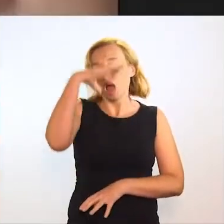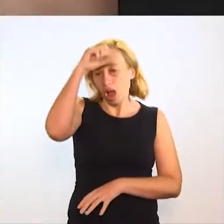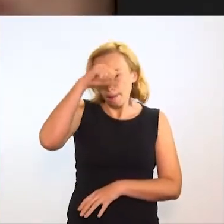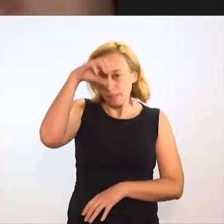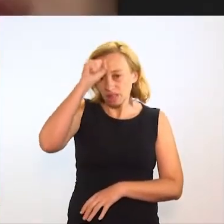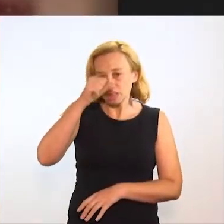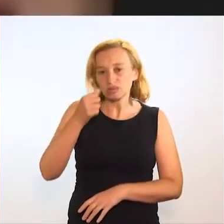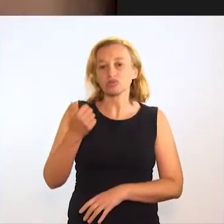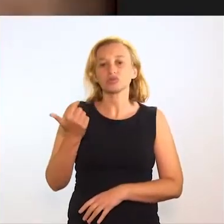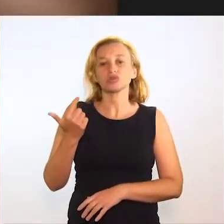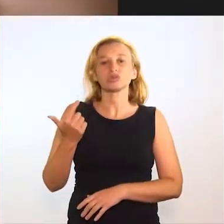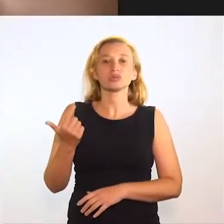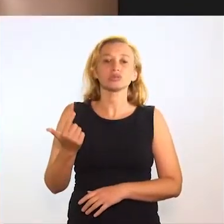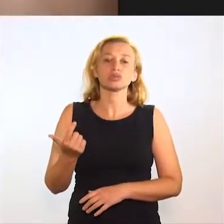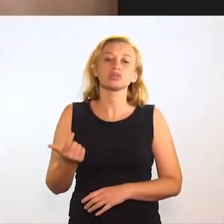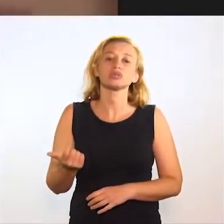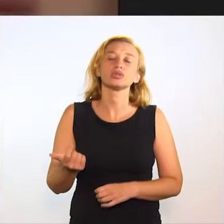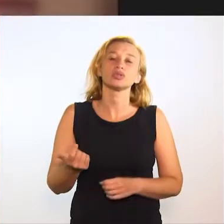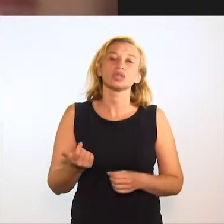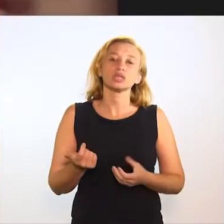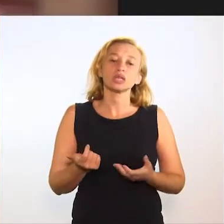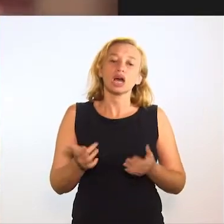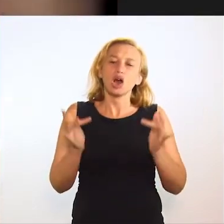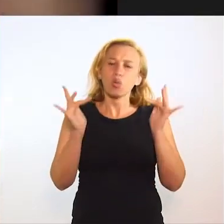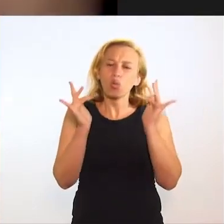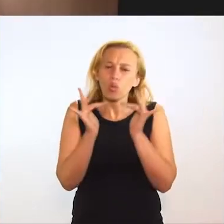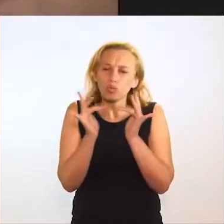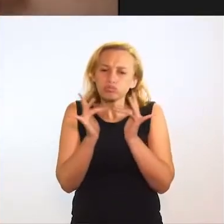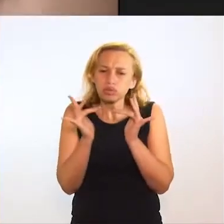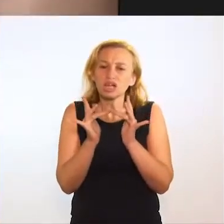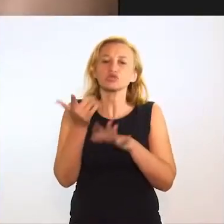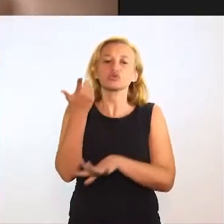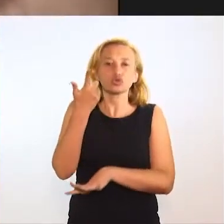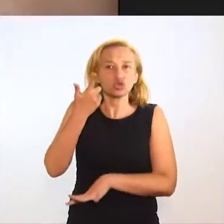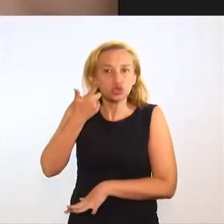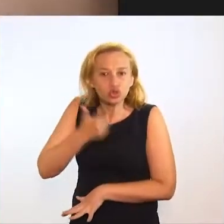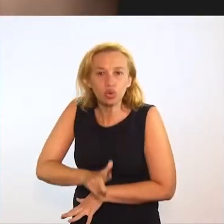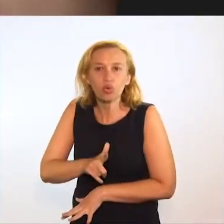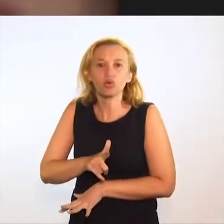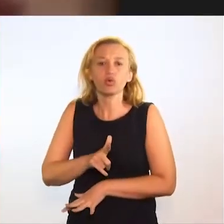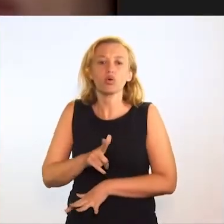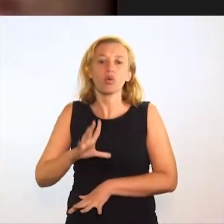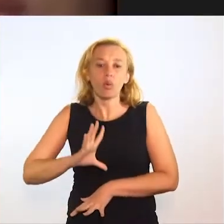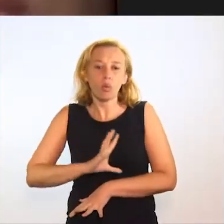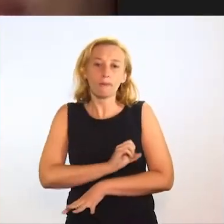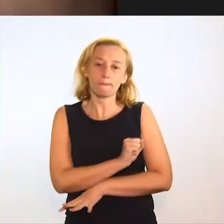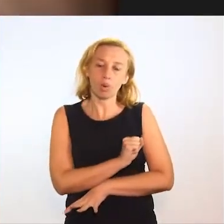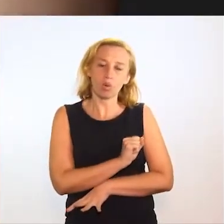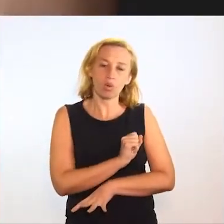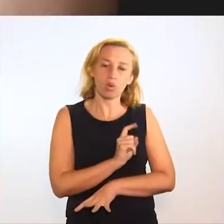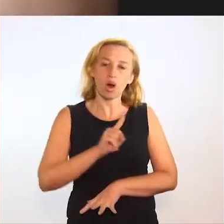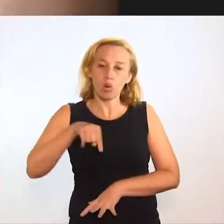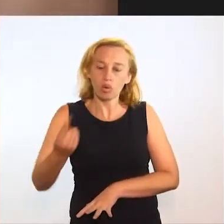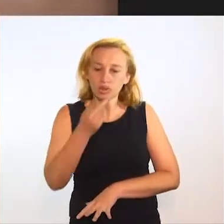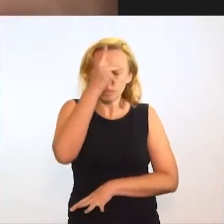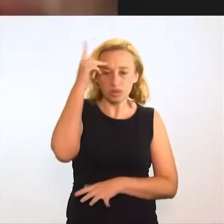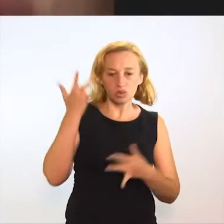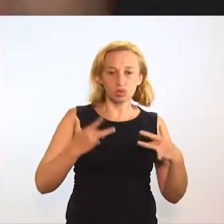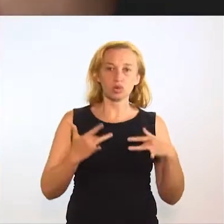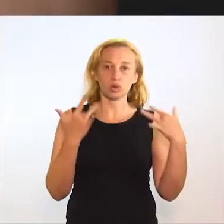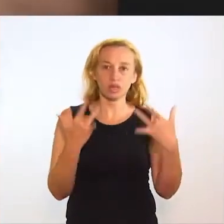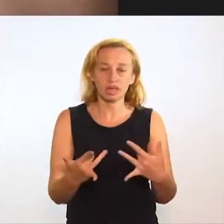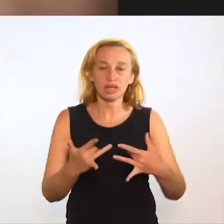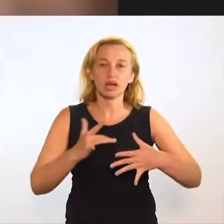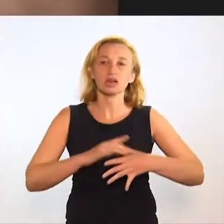aprendeu, reaprendeu, né? Teve contato novamente com o amor ao próximo,